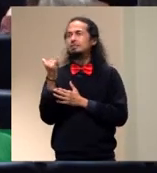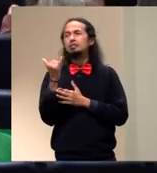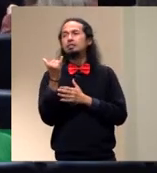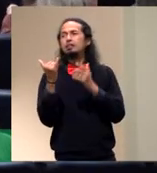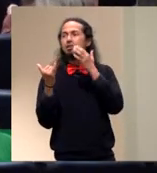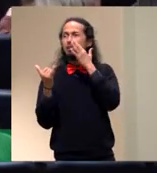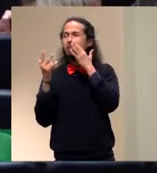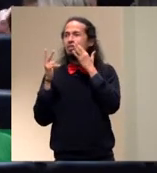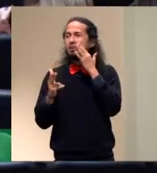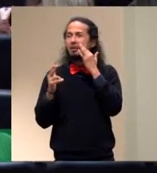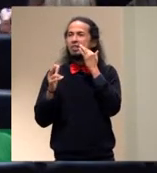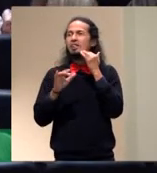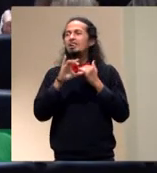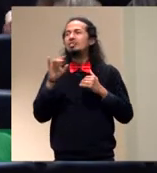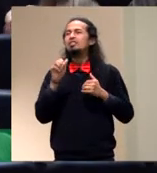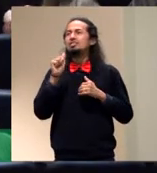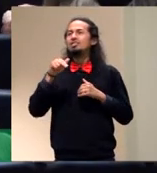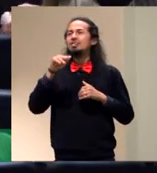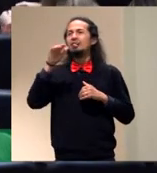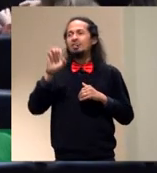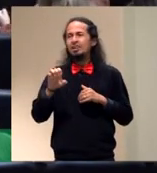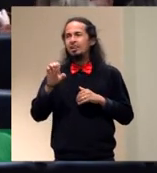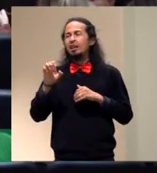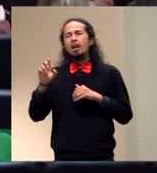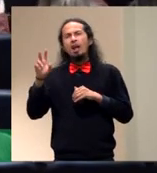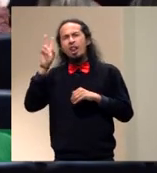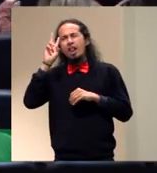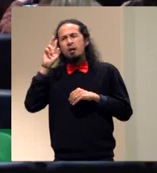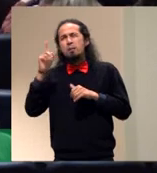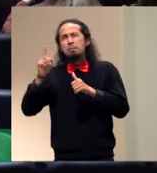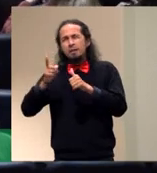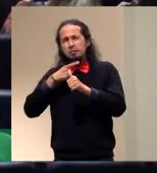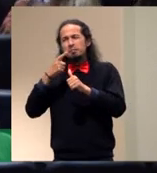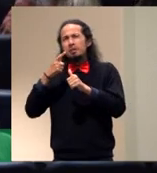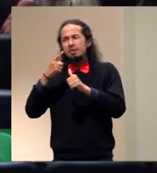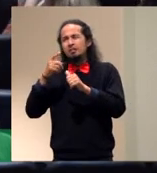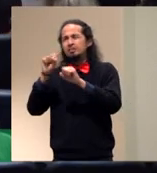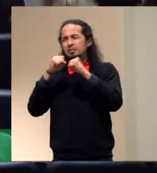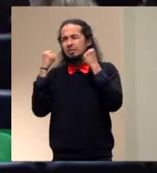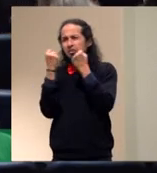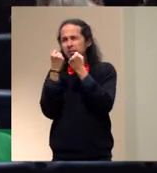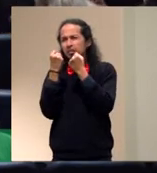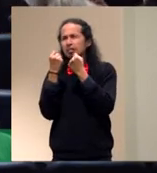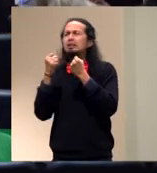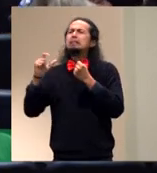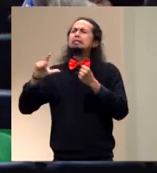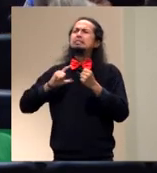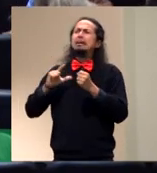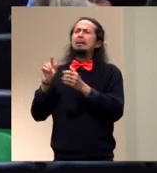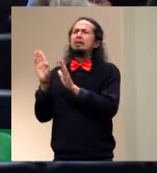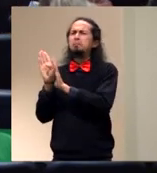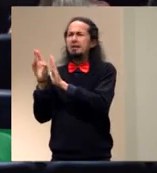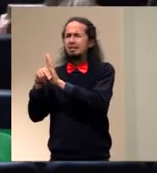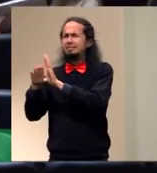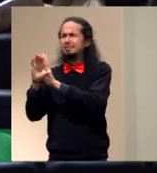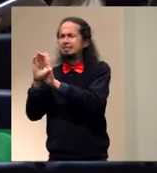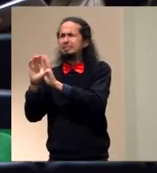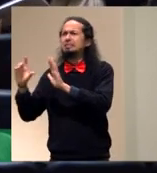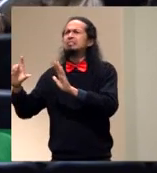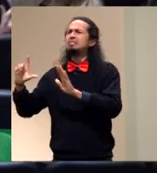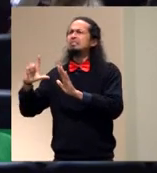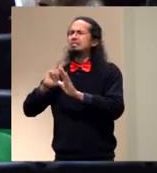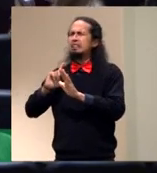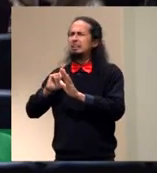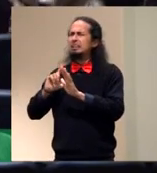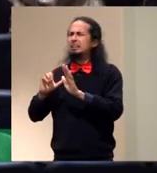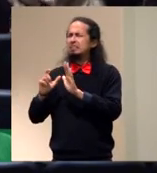né? Lá no seminário, para quem estava no primeiro seminário, a BNCC tem códigos fortes. E vocês têm? Nós dissemos,